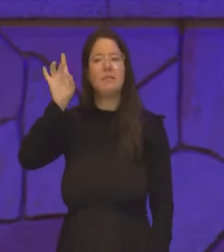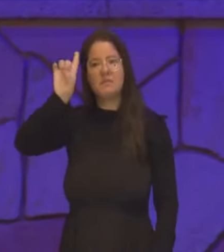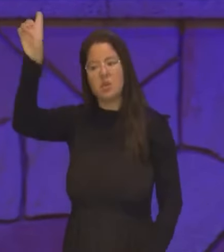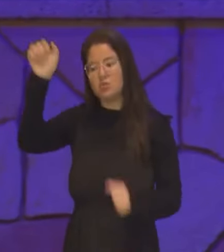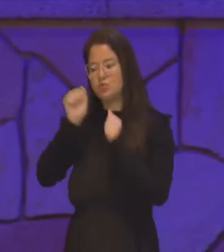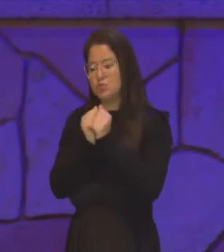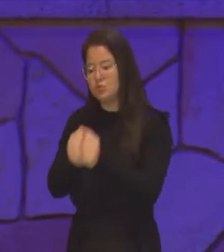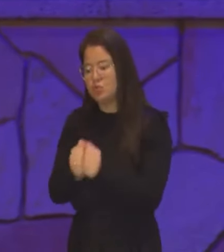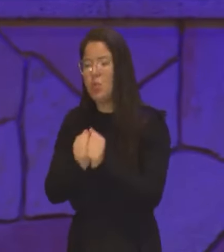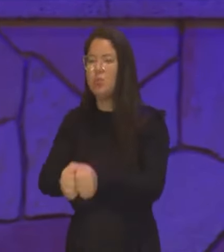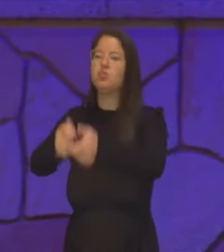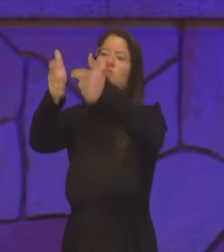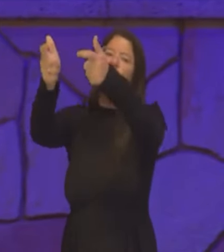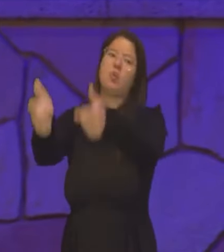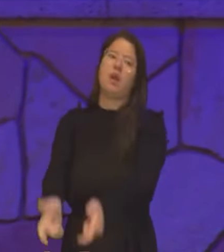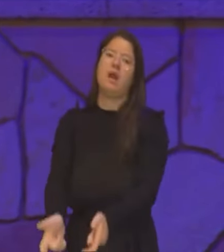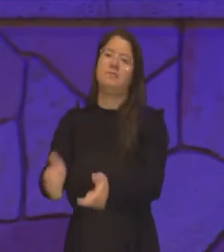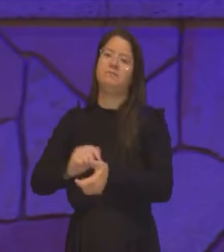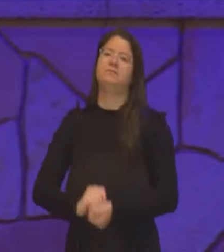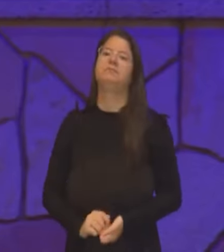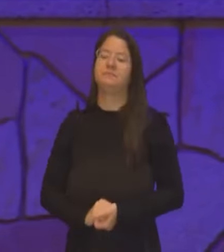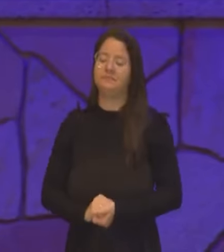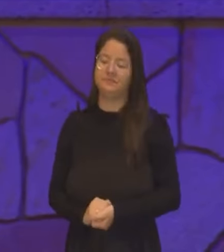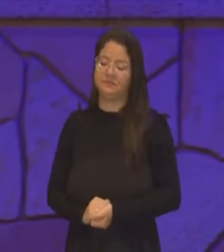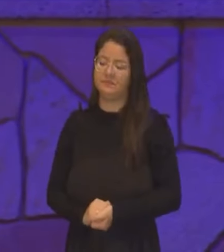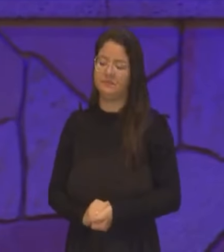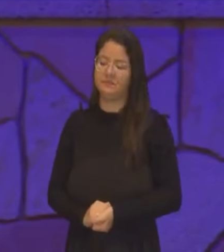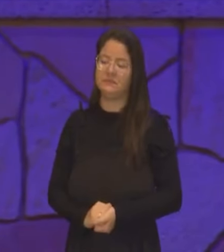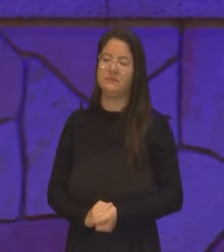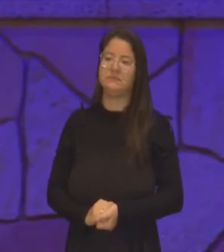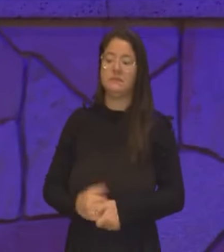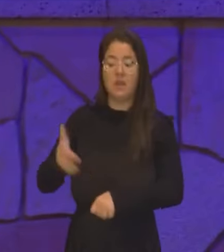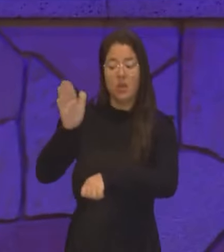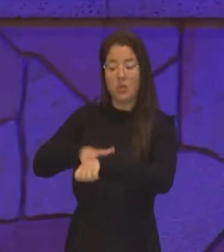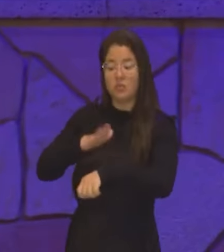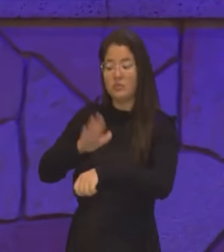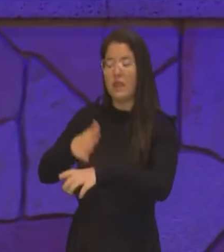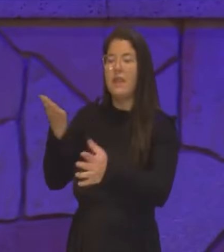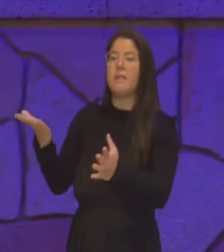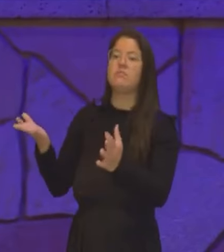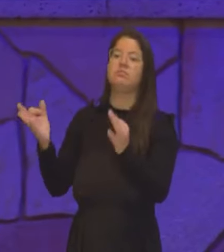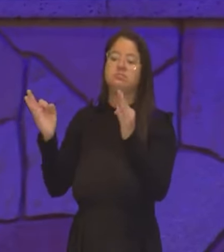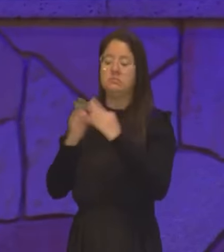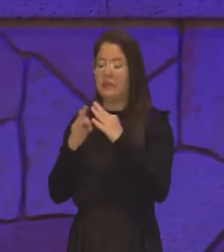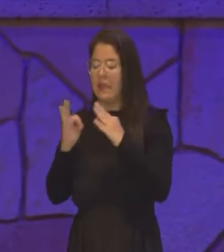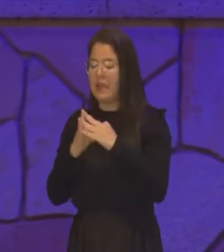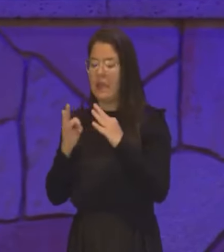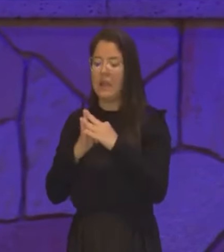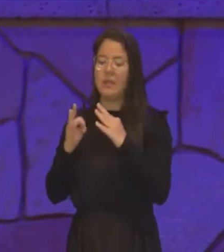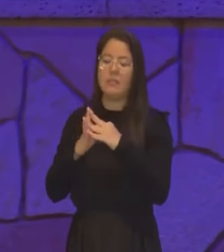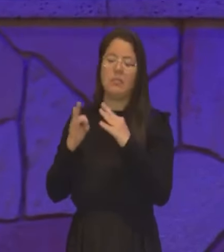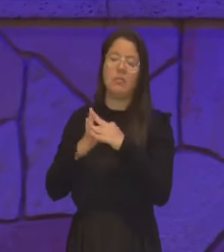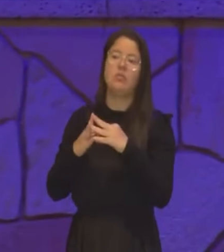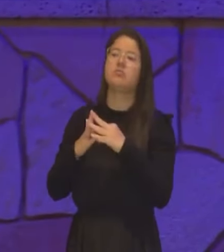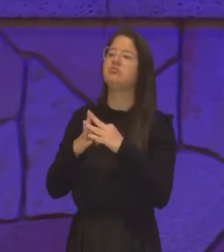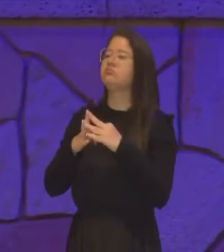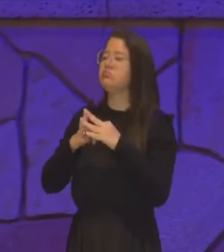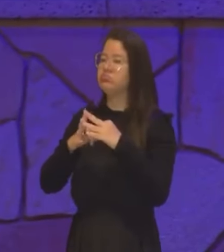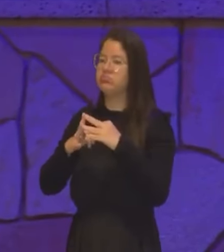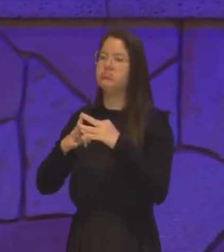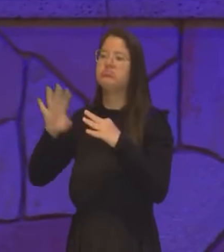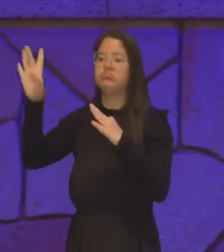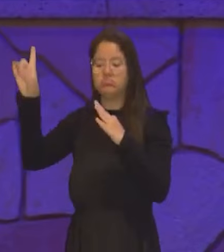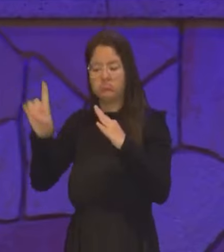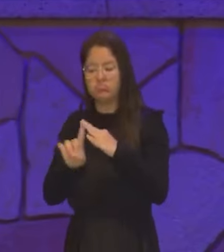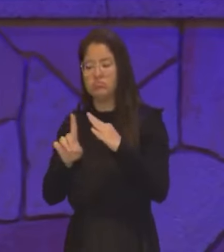Deus naquele lugar. O templo estava queimado, era símbolo da presença de